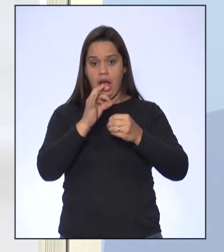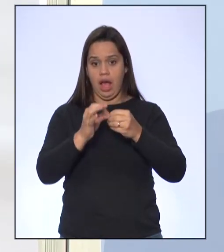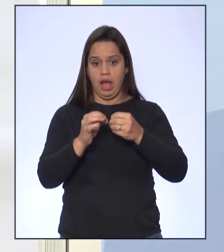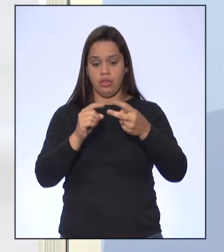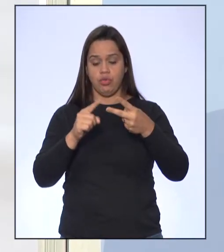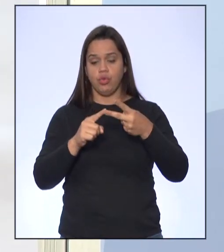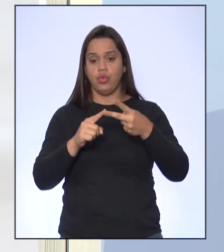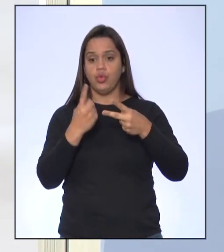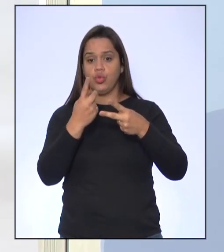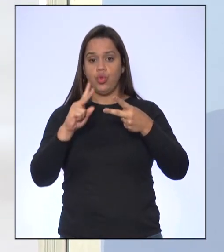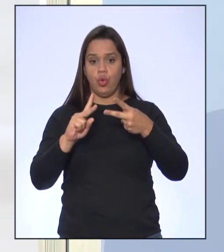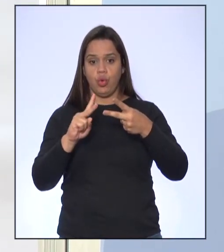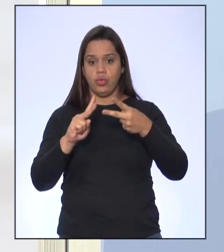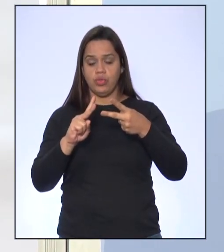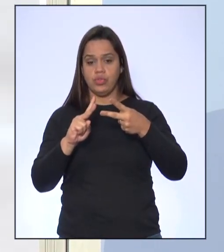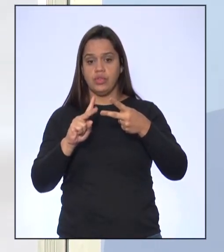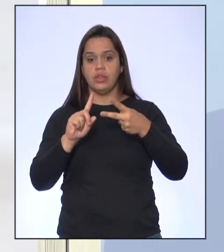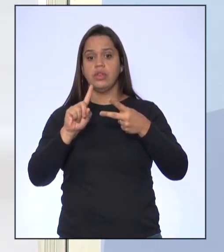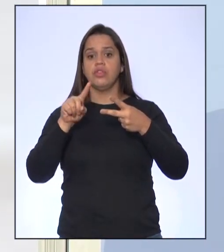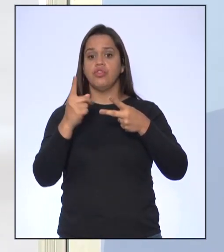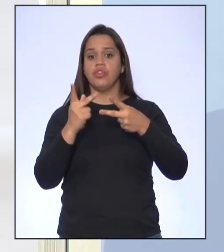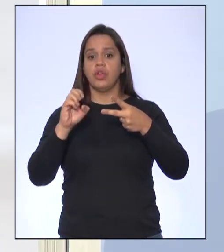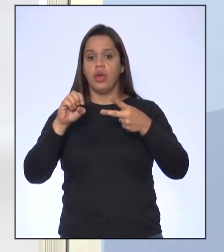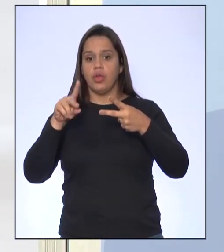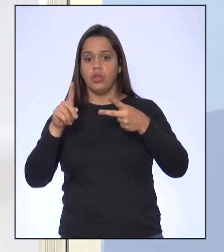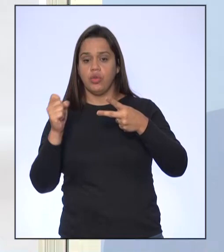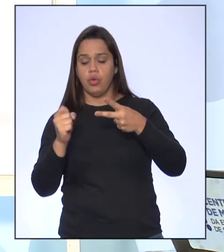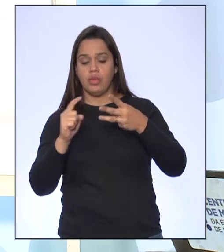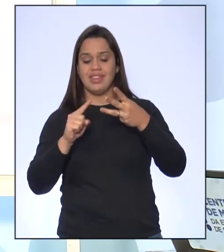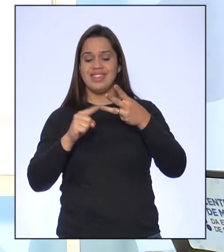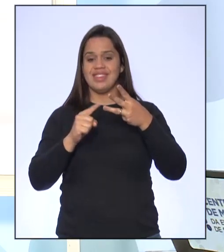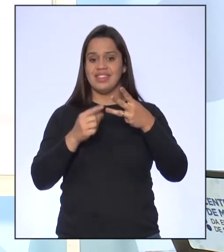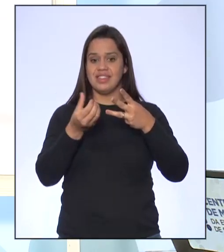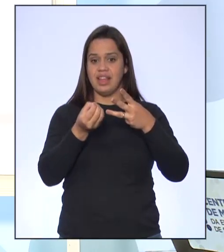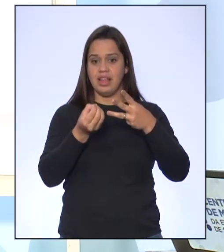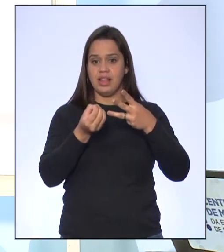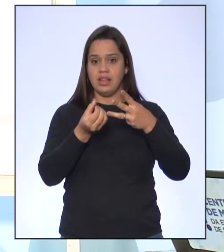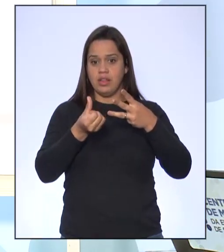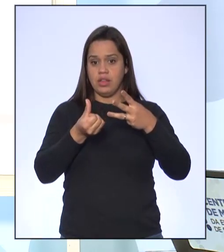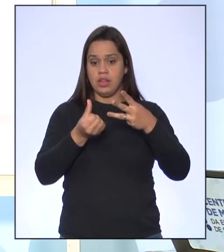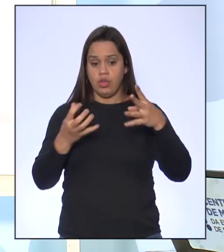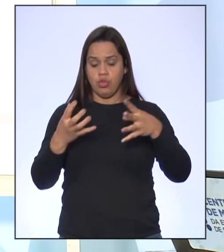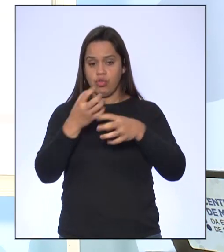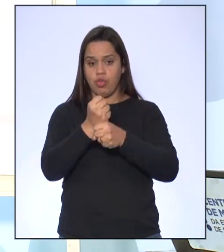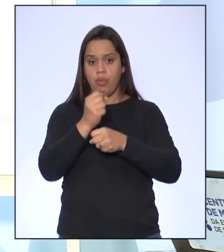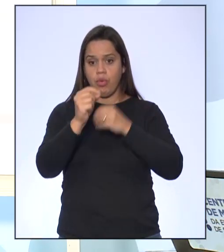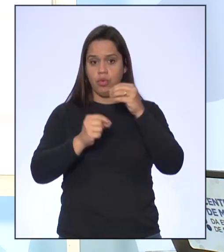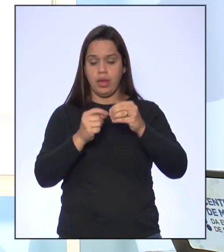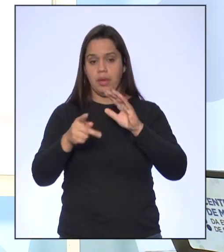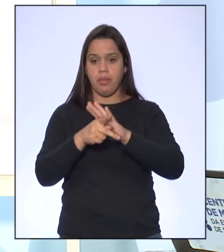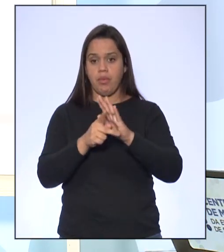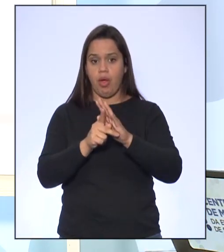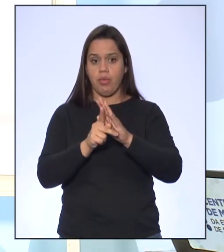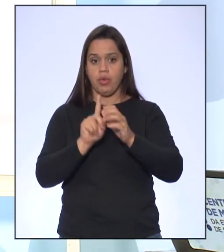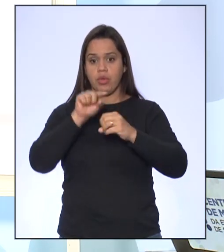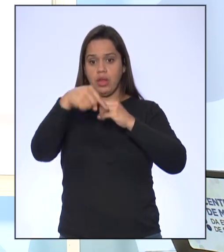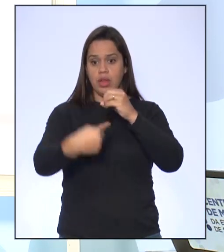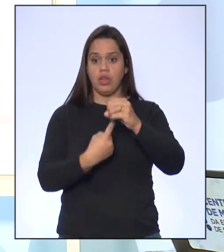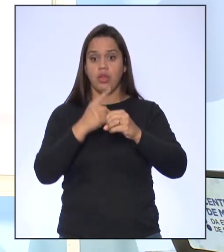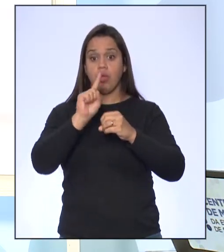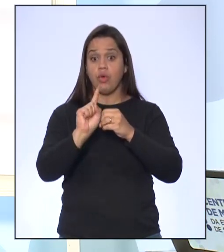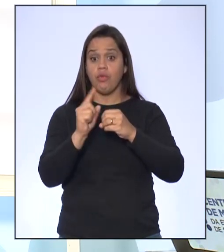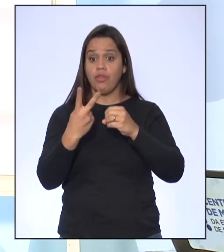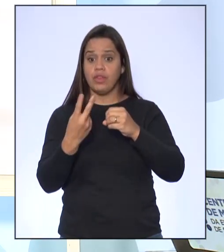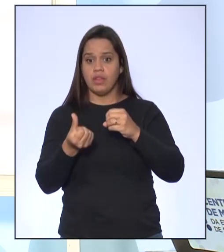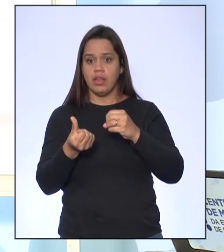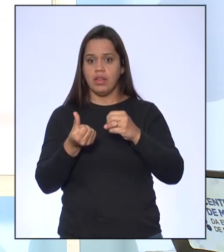átomos de hidrogênio e 6 átomos de oxigênio. 24 átomos ao todo. Você viu, tem moléculas simples como o oxigênio,